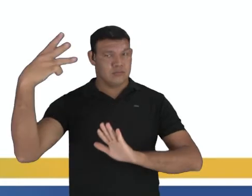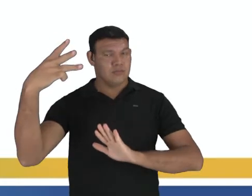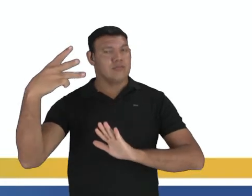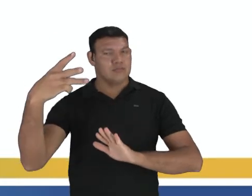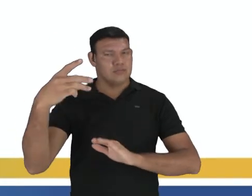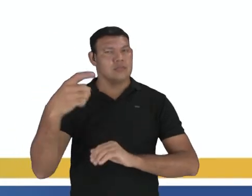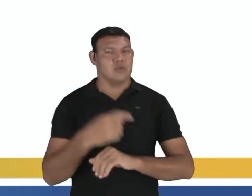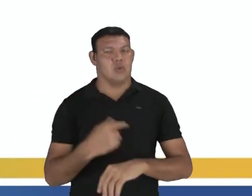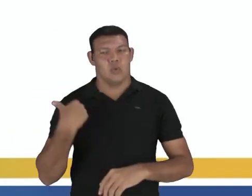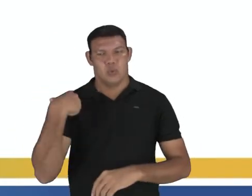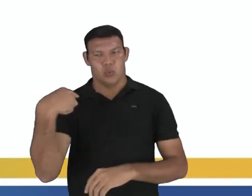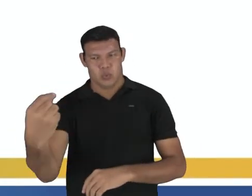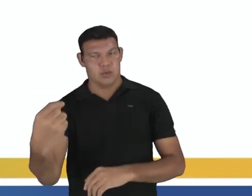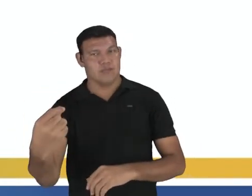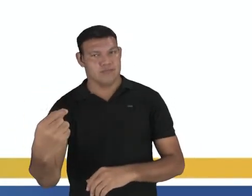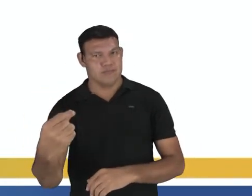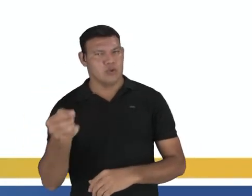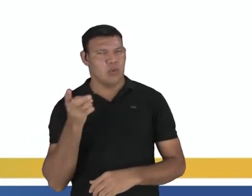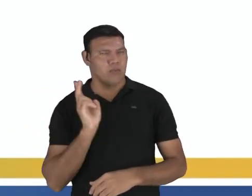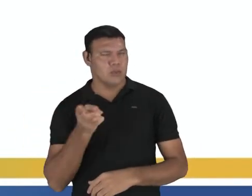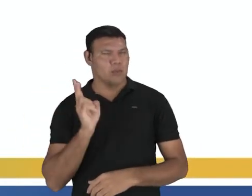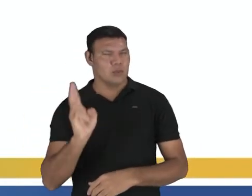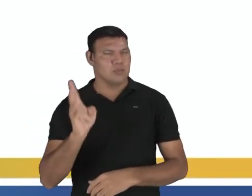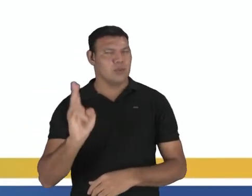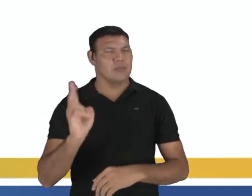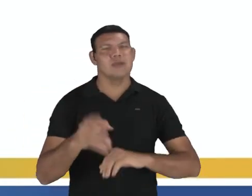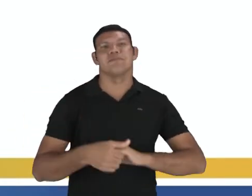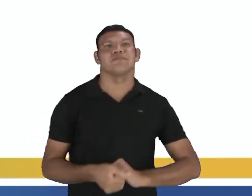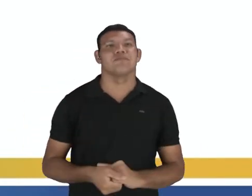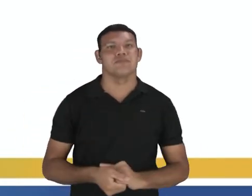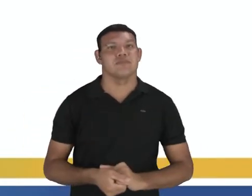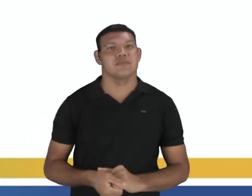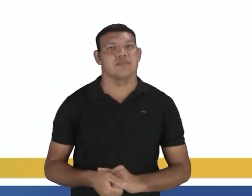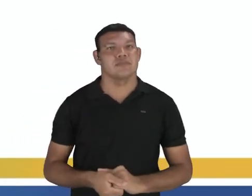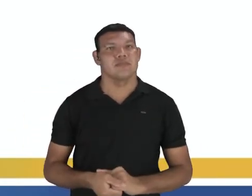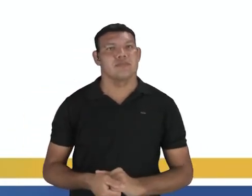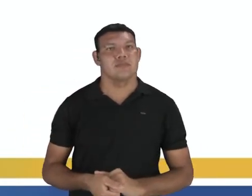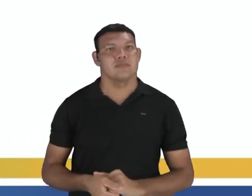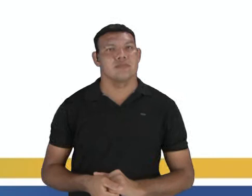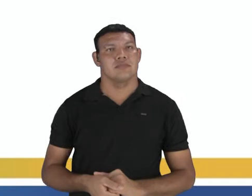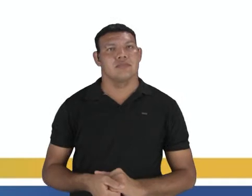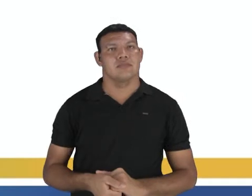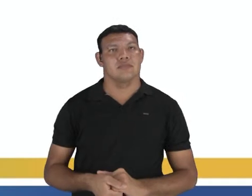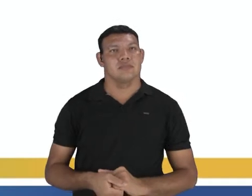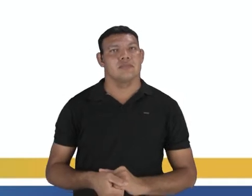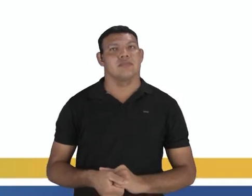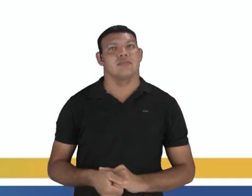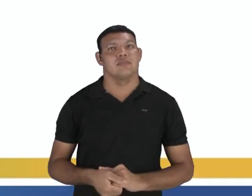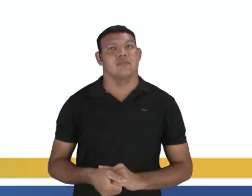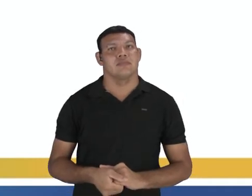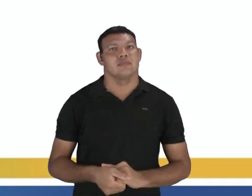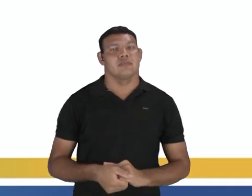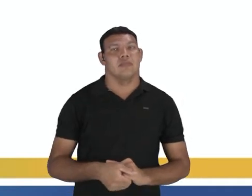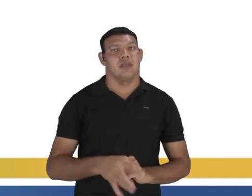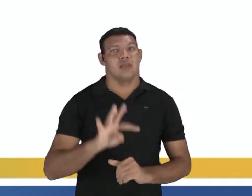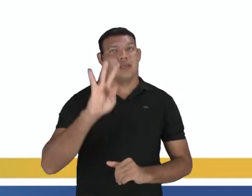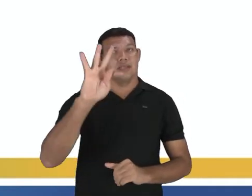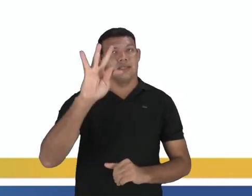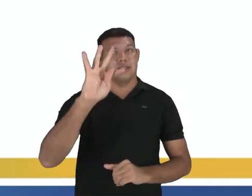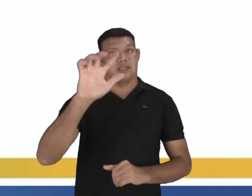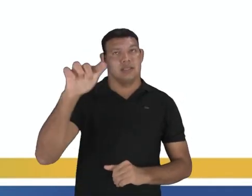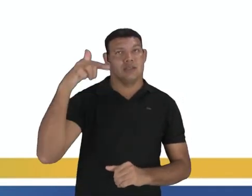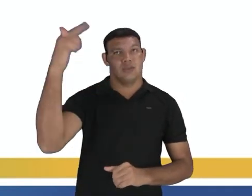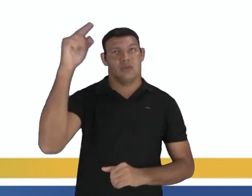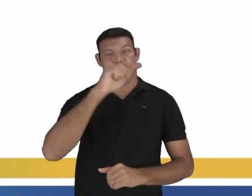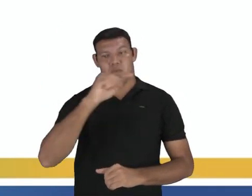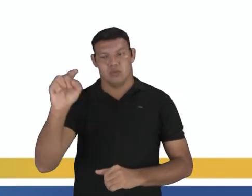ela vai trazer uma ideia de constante. Essa constante seria o quê? Ele vai dizer que o t ao quadrado dividido por